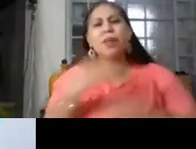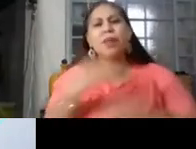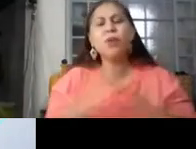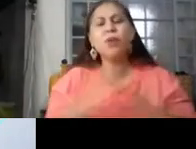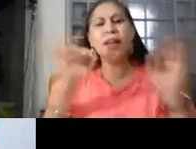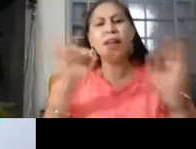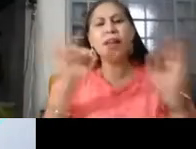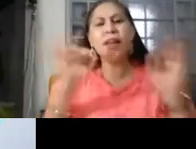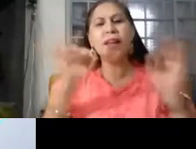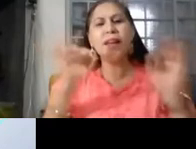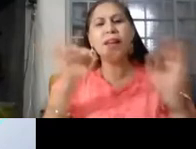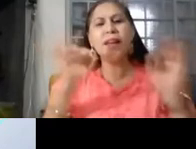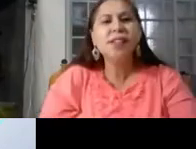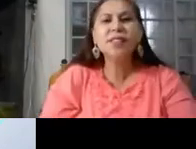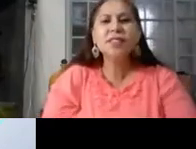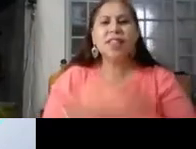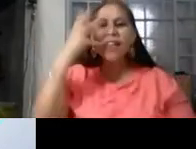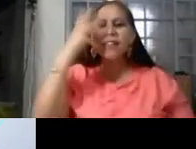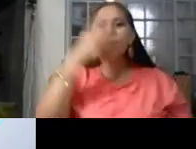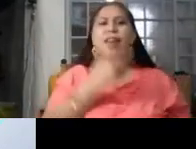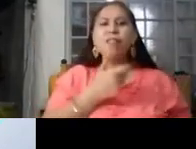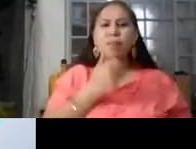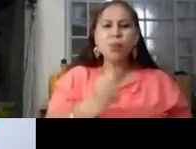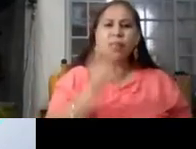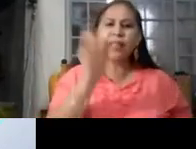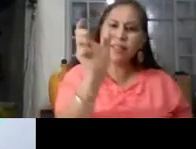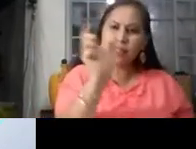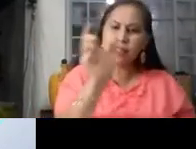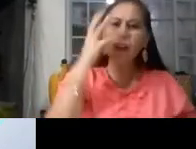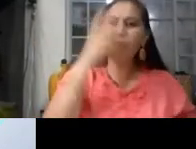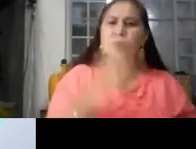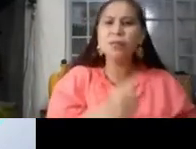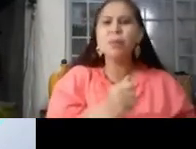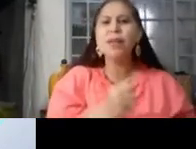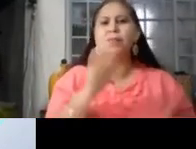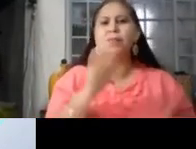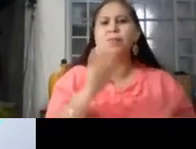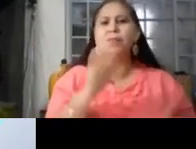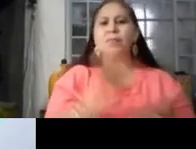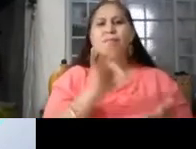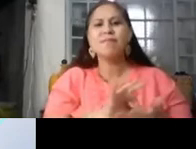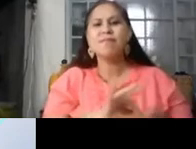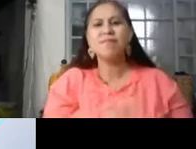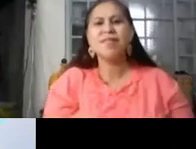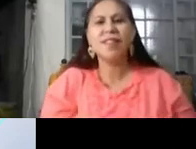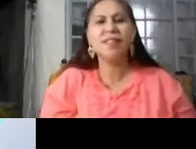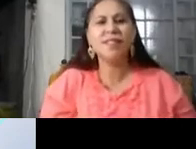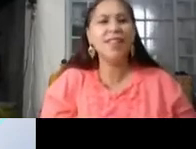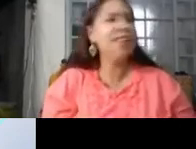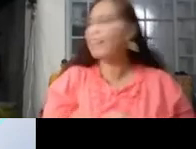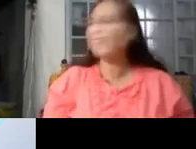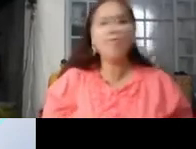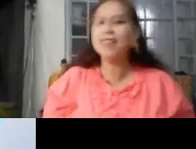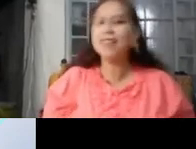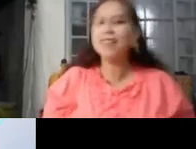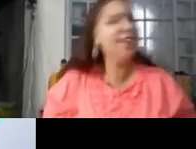e não estudou nada. Então, será que essa palavra bonita significa bonito mesmo? Não. Léa